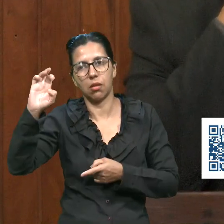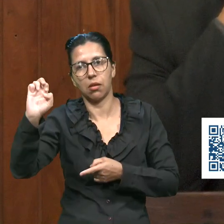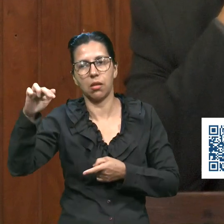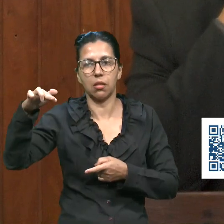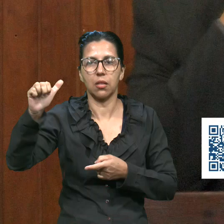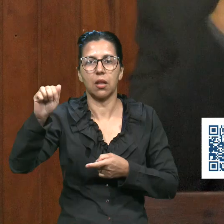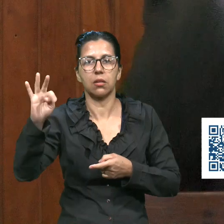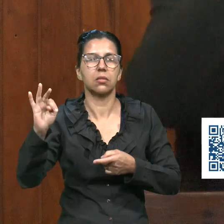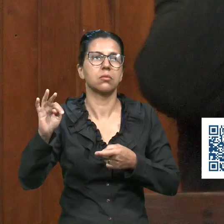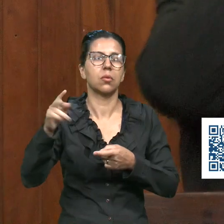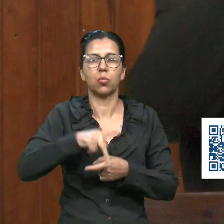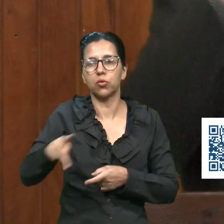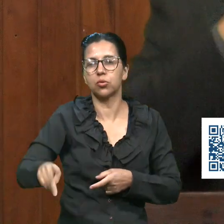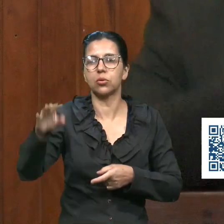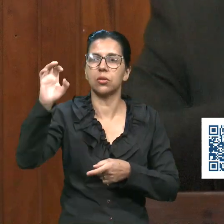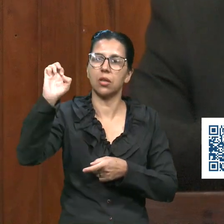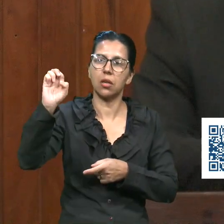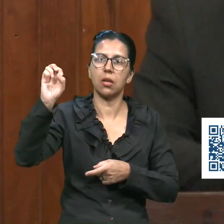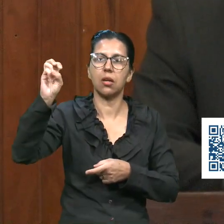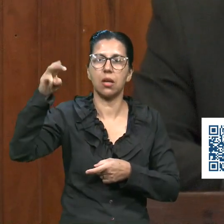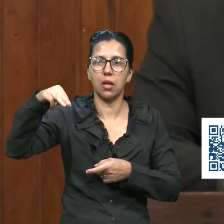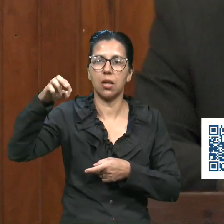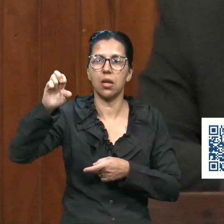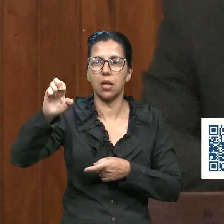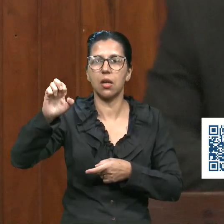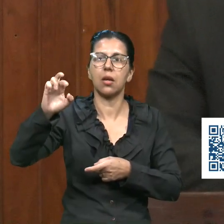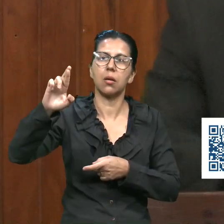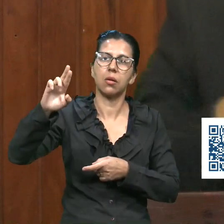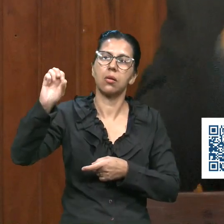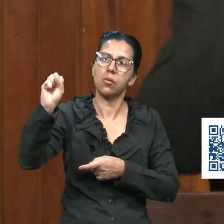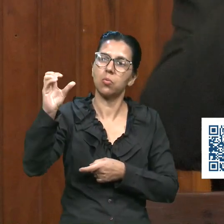o professor Emerson, cumprimento também o Zé Paulino.